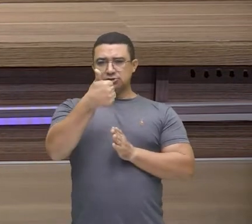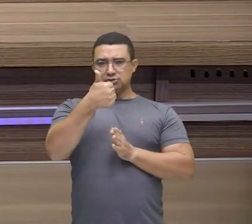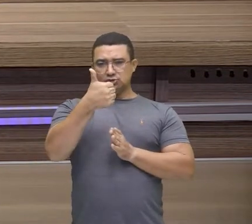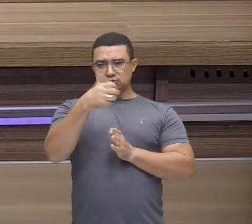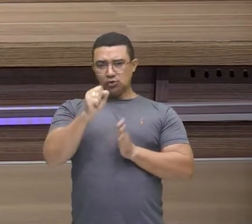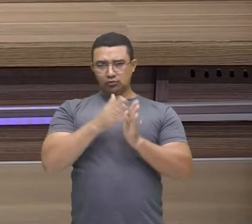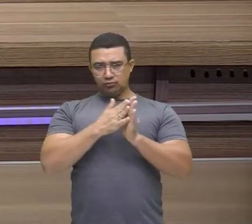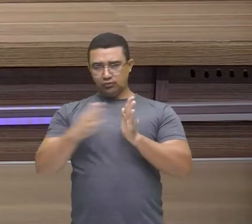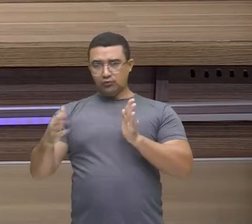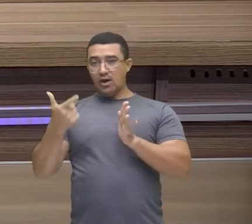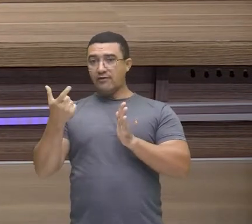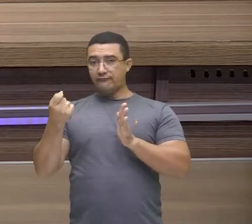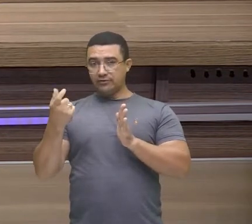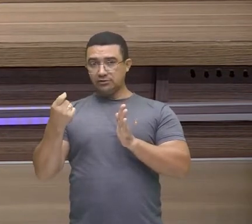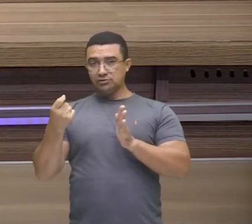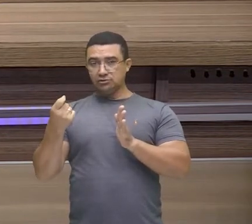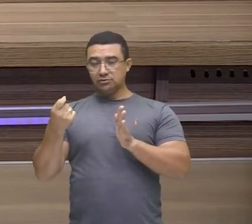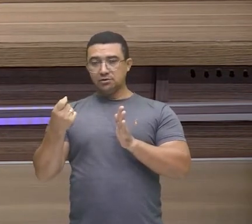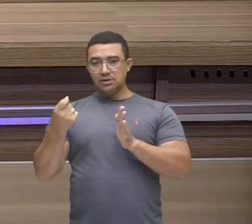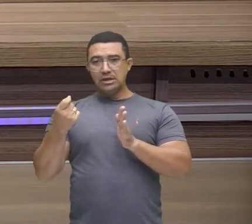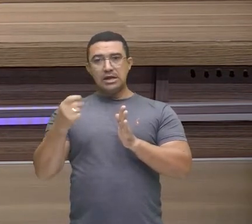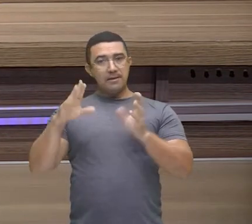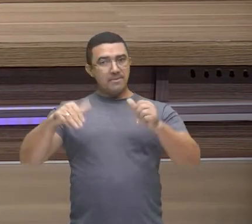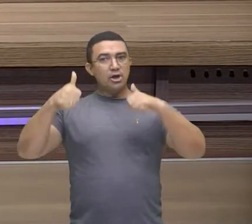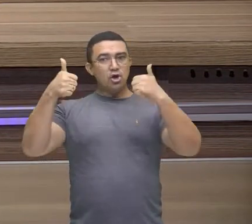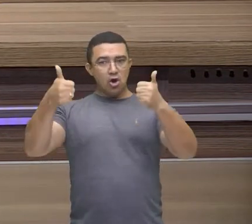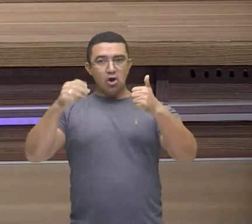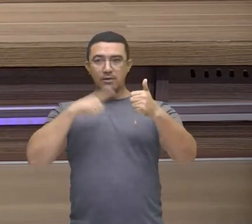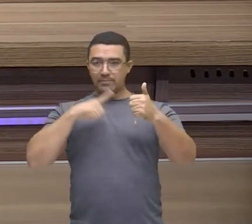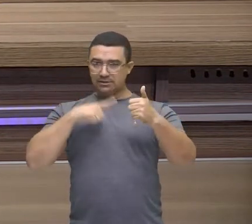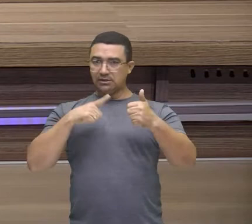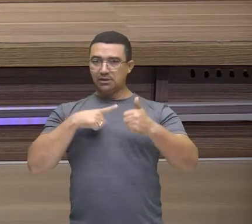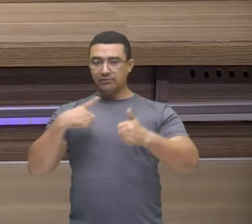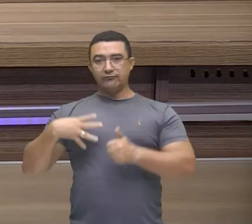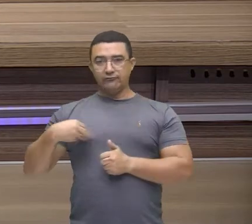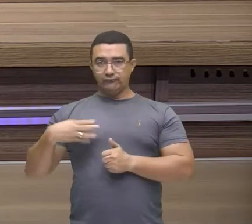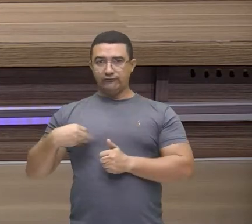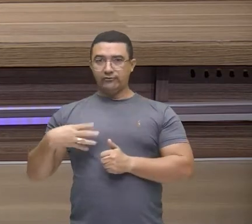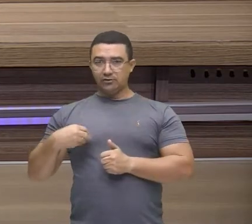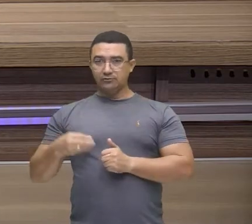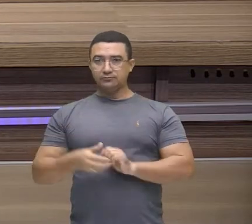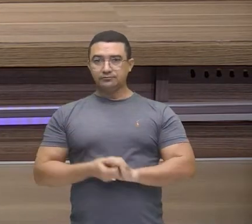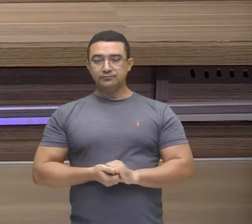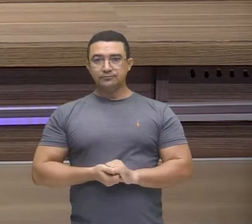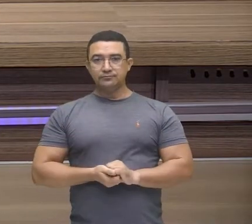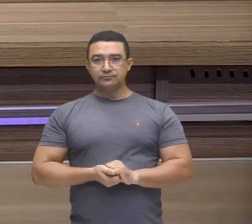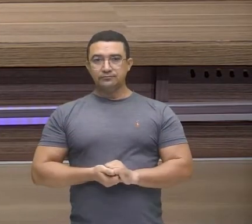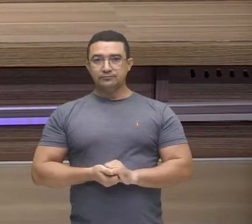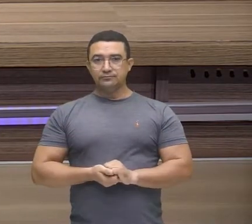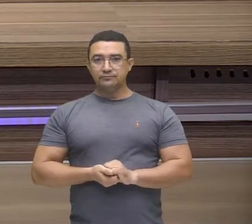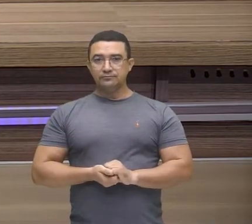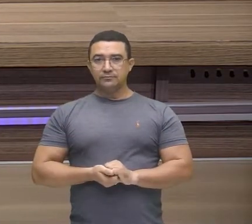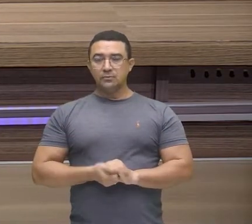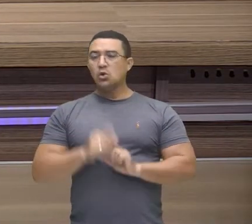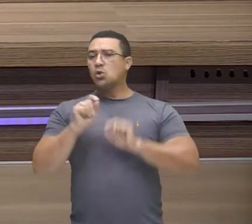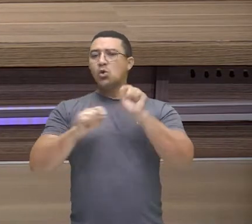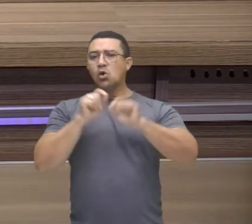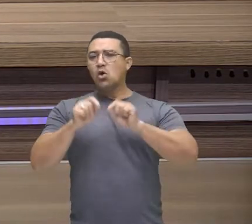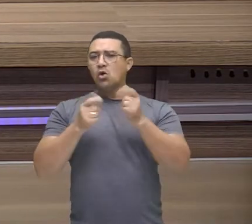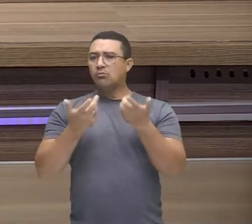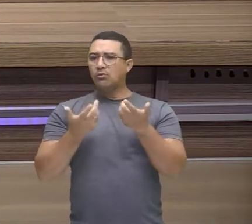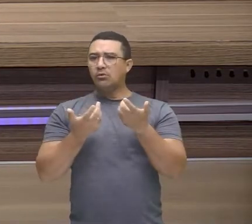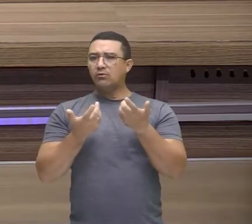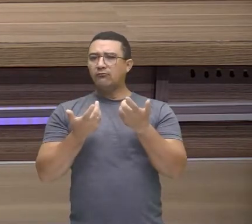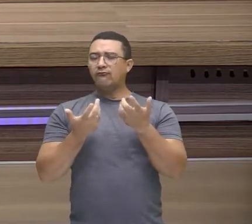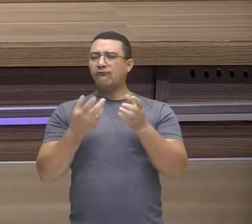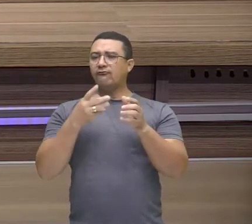é o período mais propício, mais indicado para a reprodução. Como é que eu posso dizer que na medicina